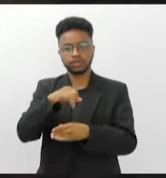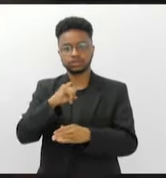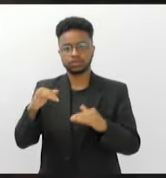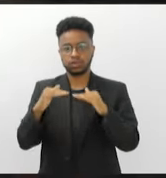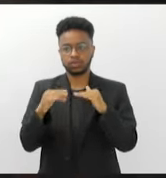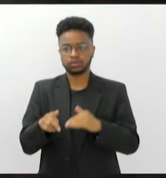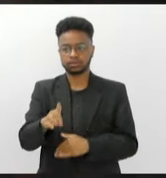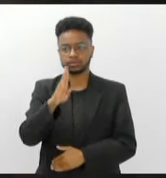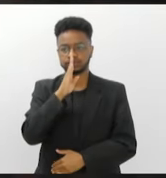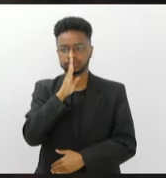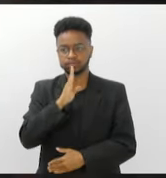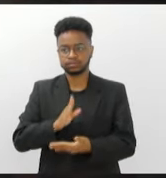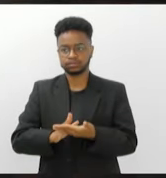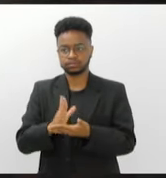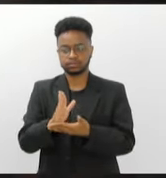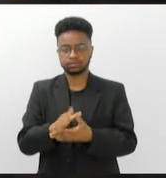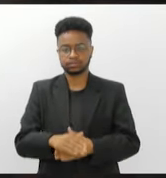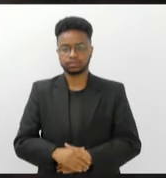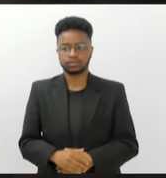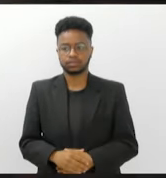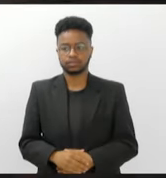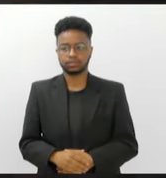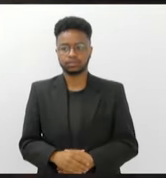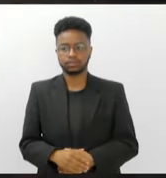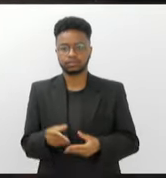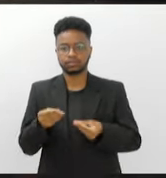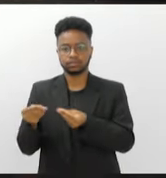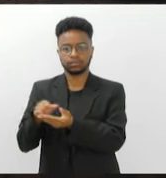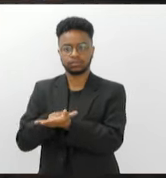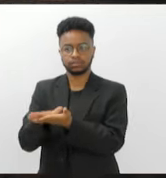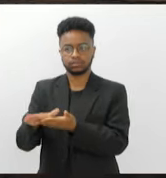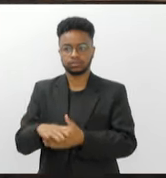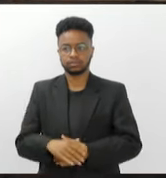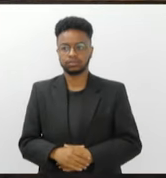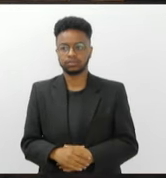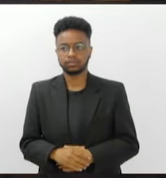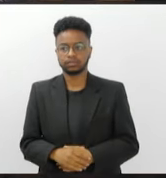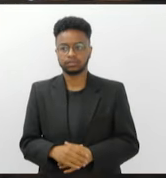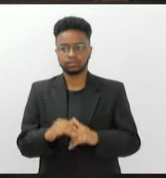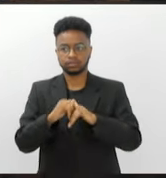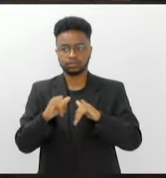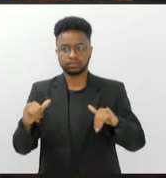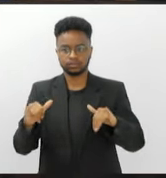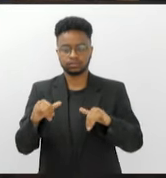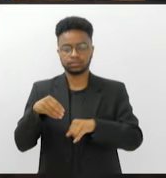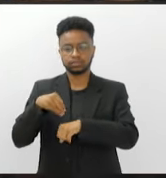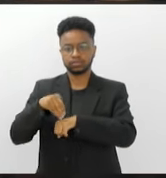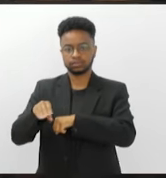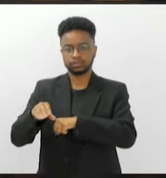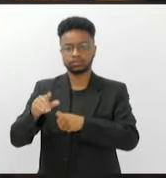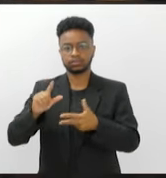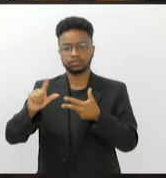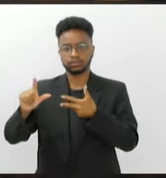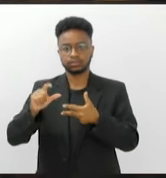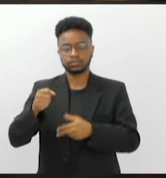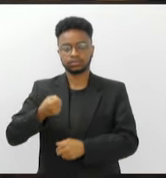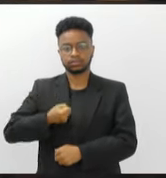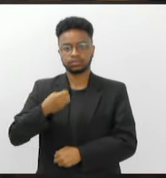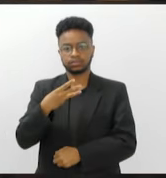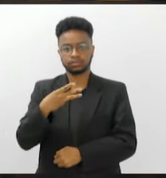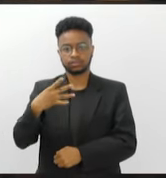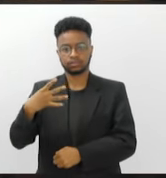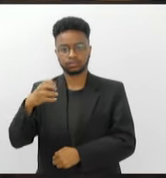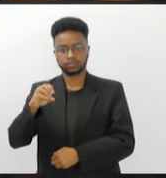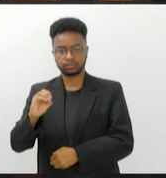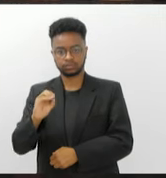senhores que aprovam, permaneçam como estão. Aprovado, vai a publicação. Anuncio indicação legislativa